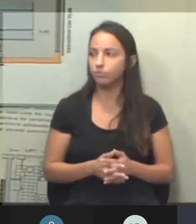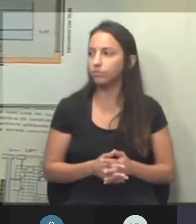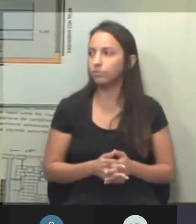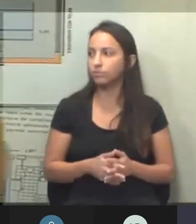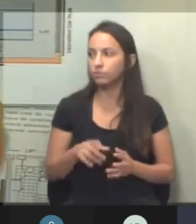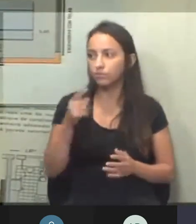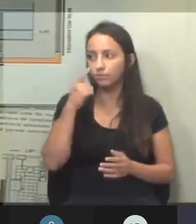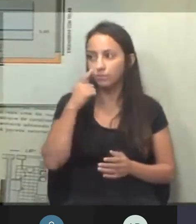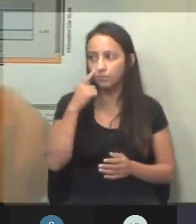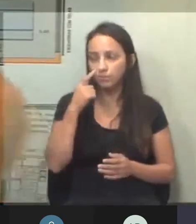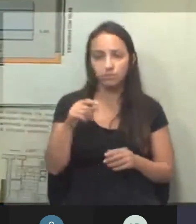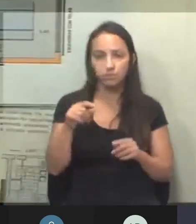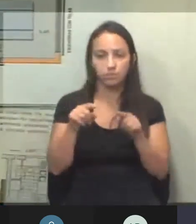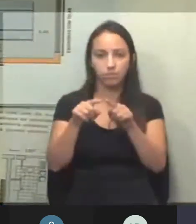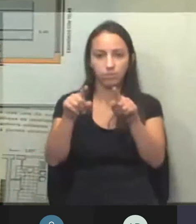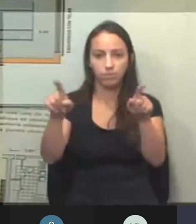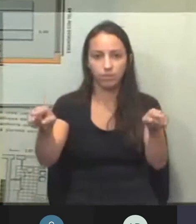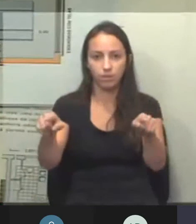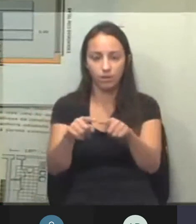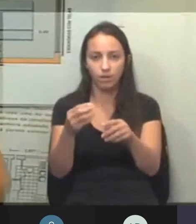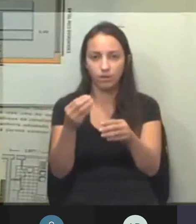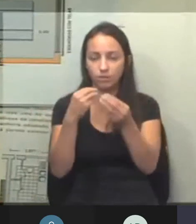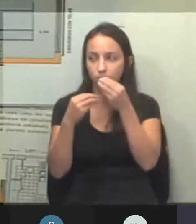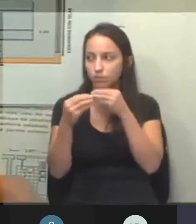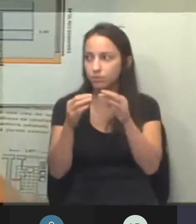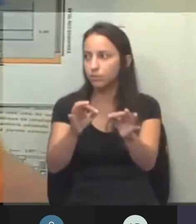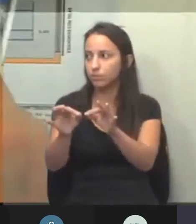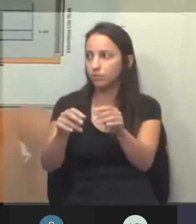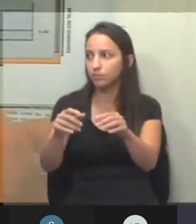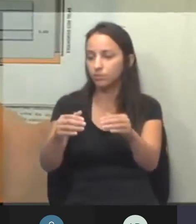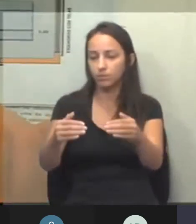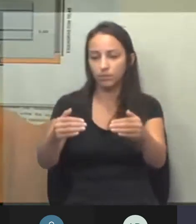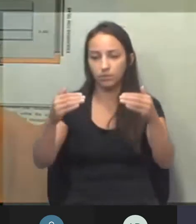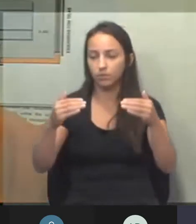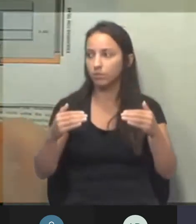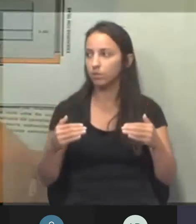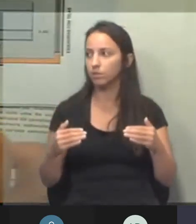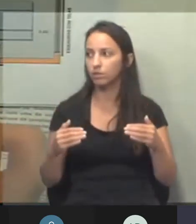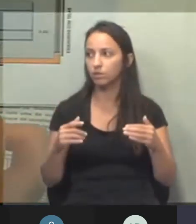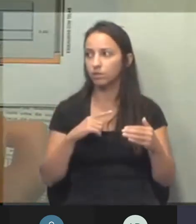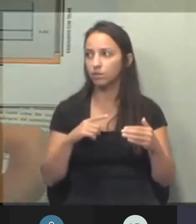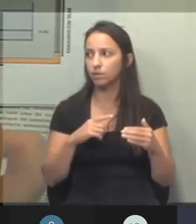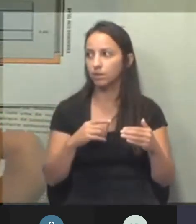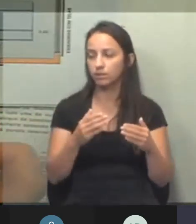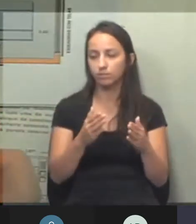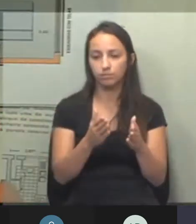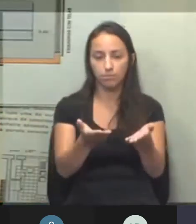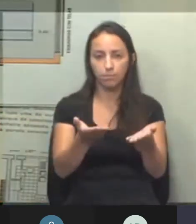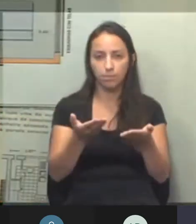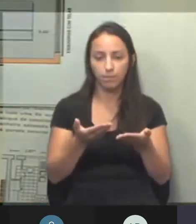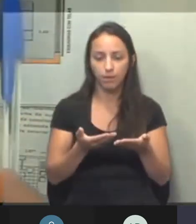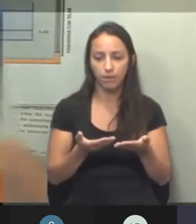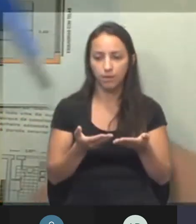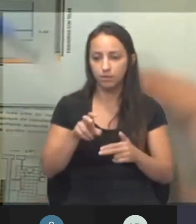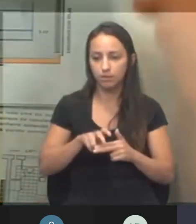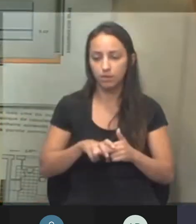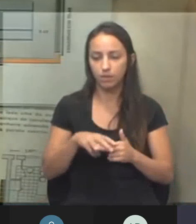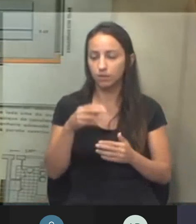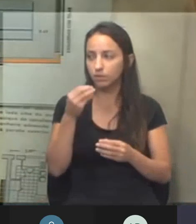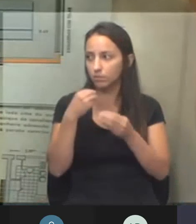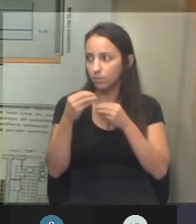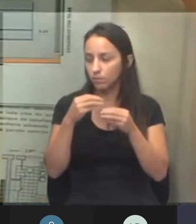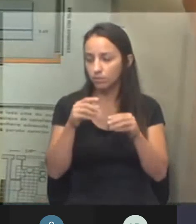Certo? Veja aqui, a cozinha está nesse setor aqui, distribuição do alimento e depois a recepção das louças. Pega o alimento, se